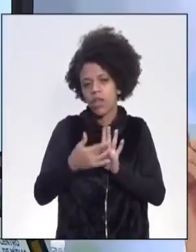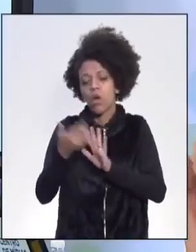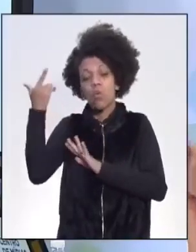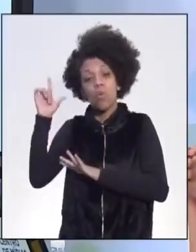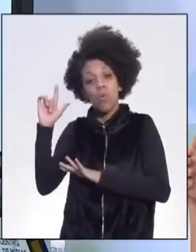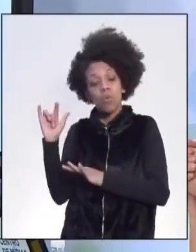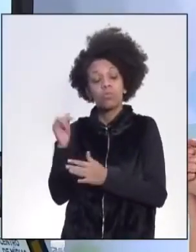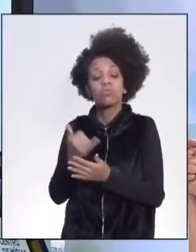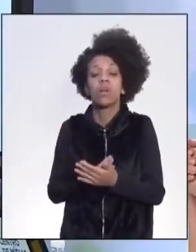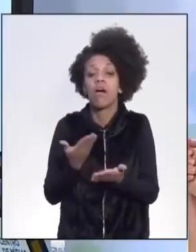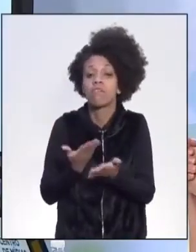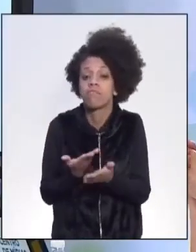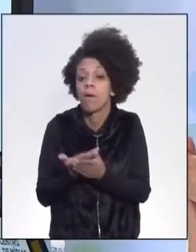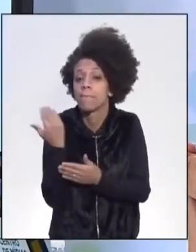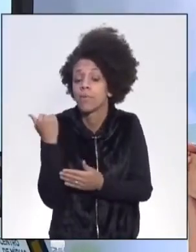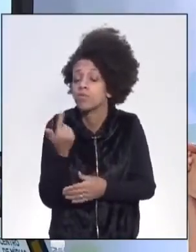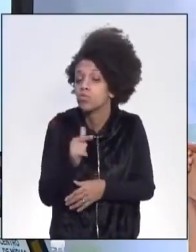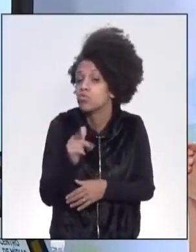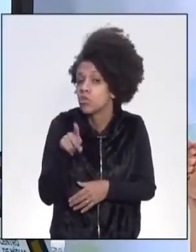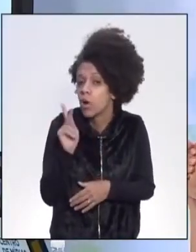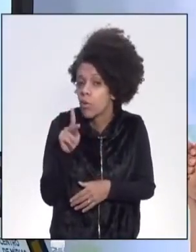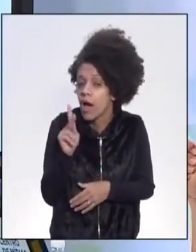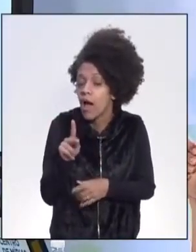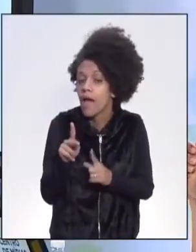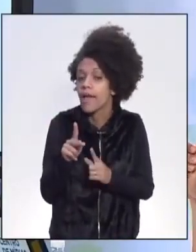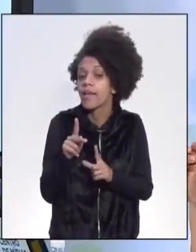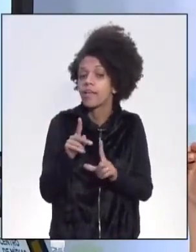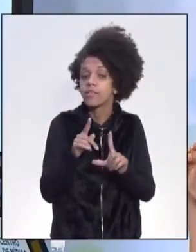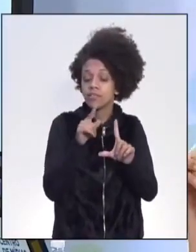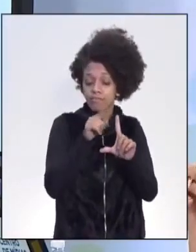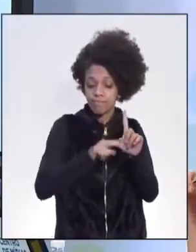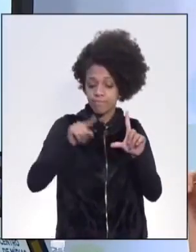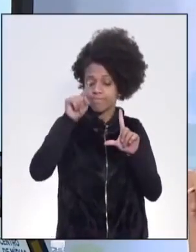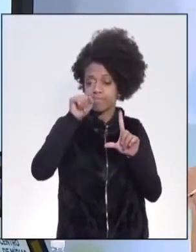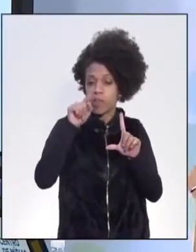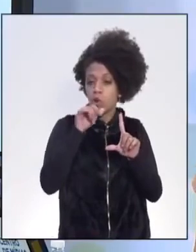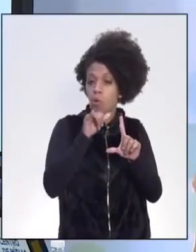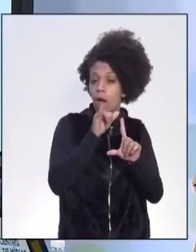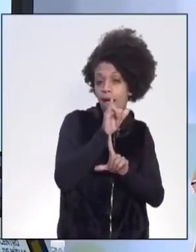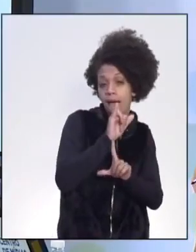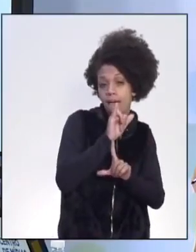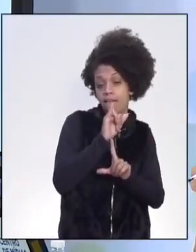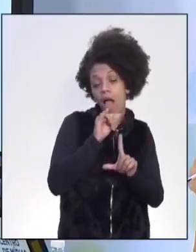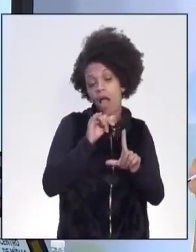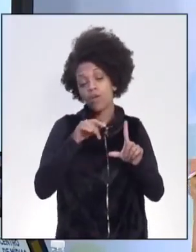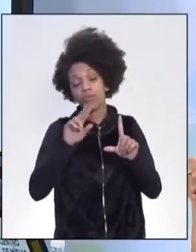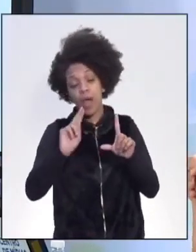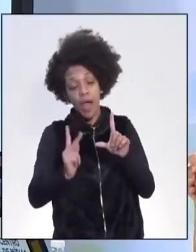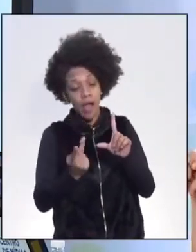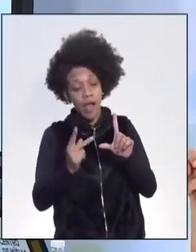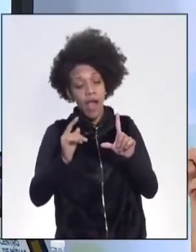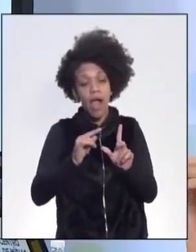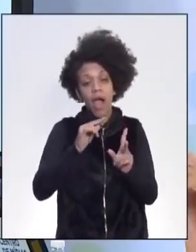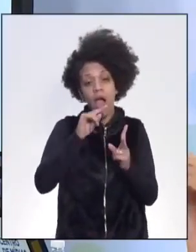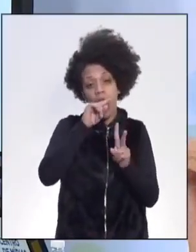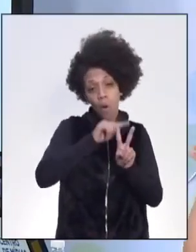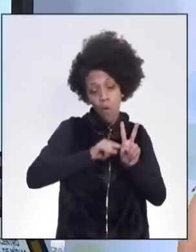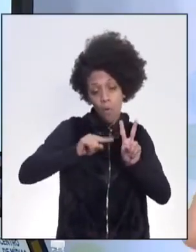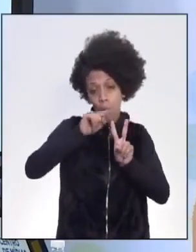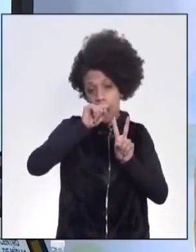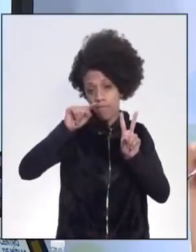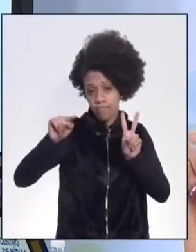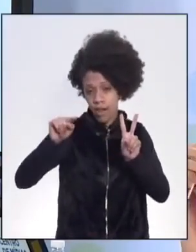função, quando não tinha o K, ele cruzava o Y no H ao quadrado. Agora ele vai cruzar no K vezes H ao